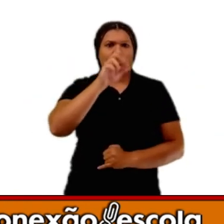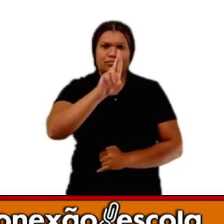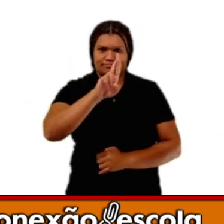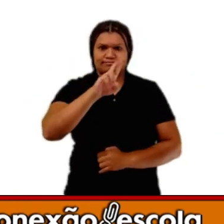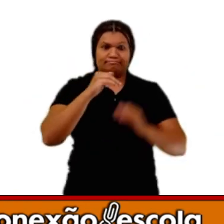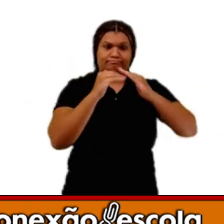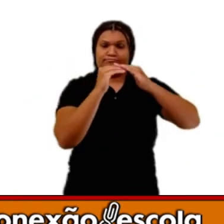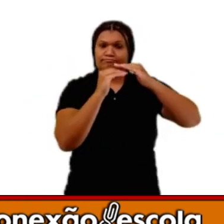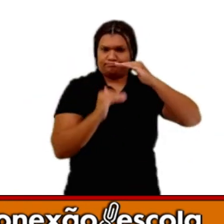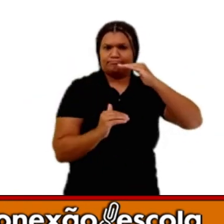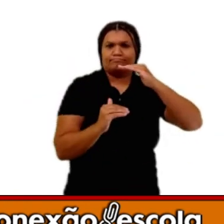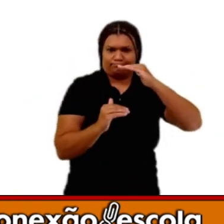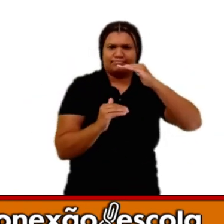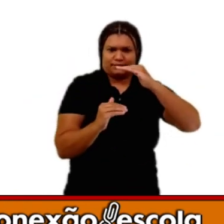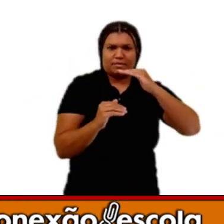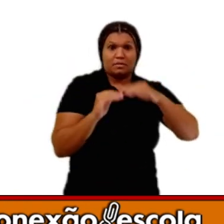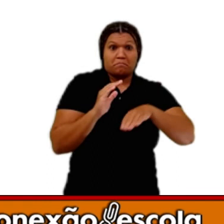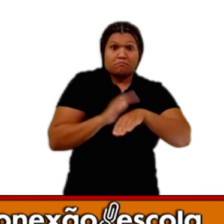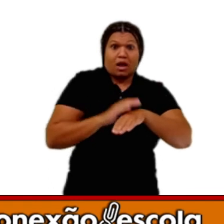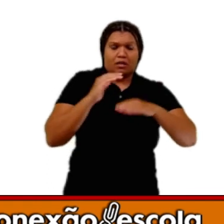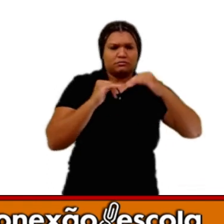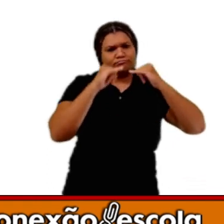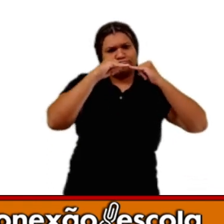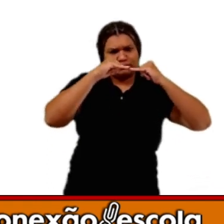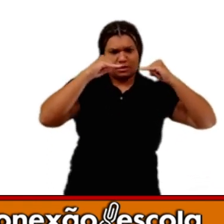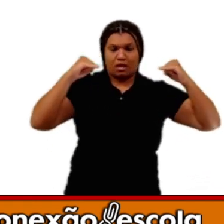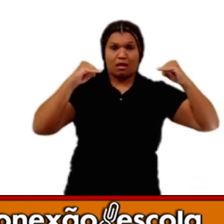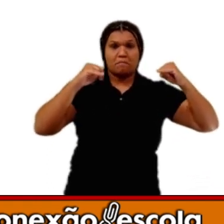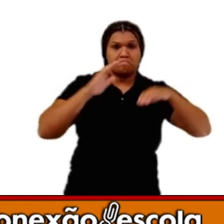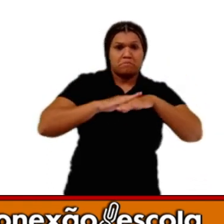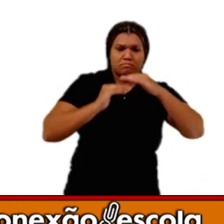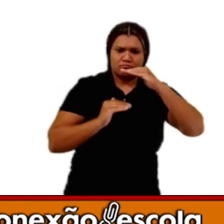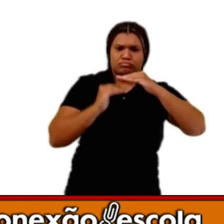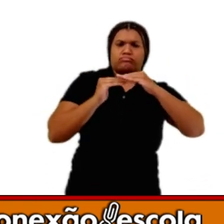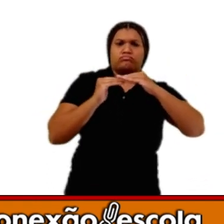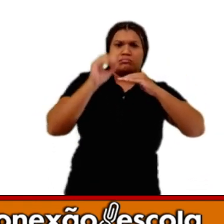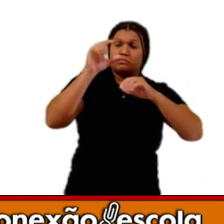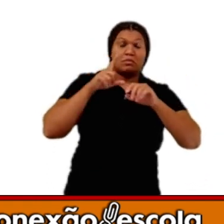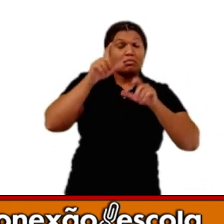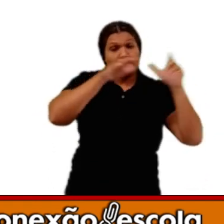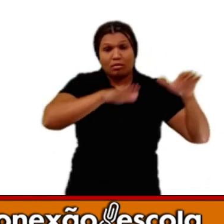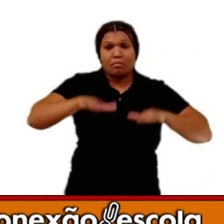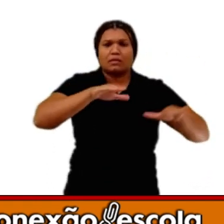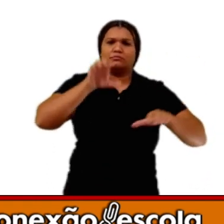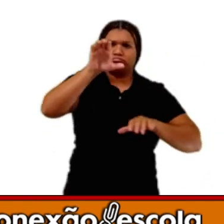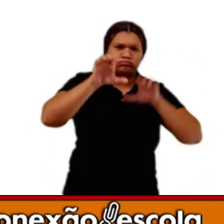baixas latitudes. E quanto mais próximo eu estou da linha do Equador, maiores são